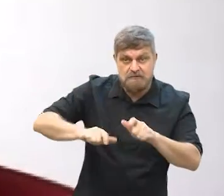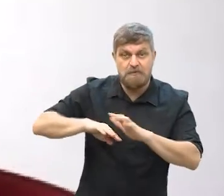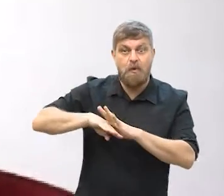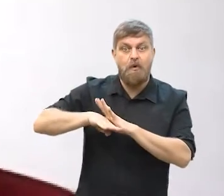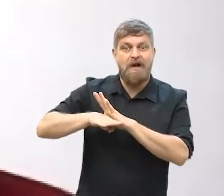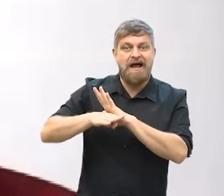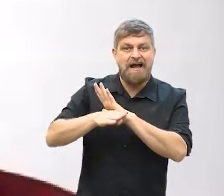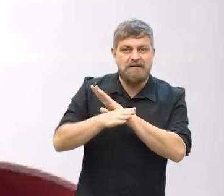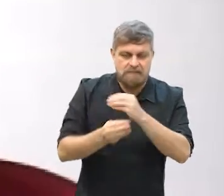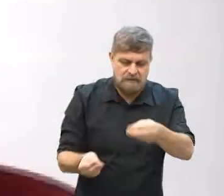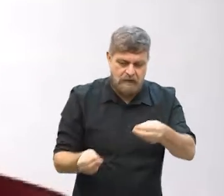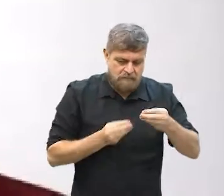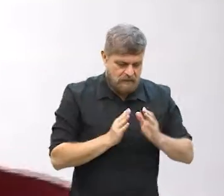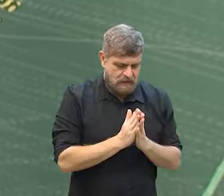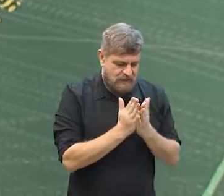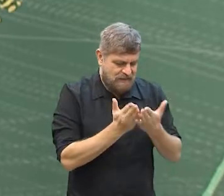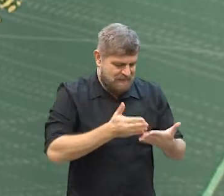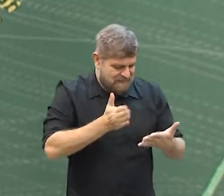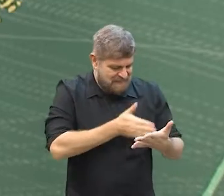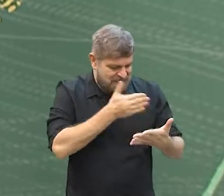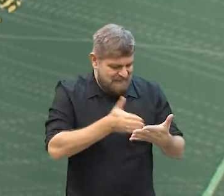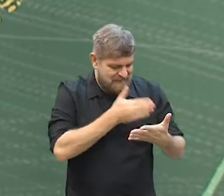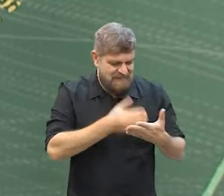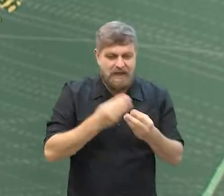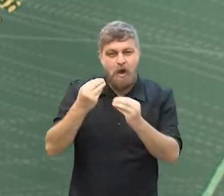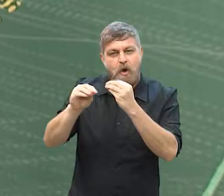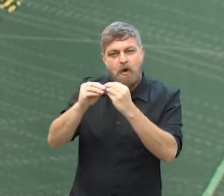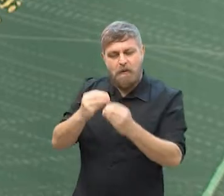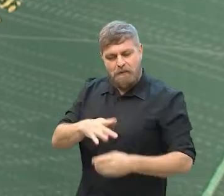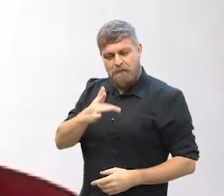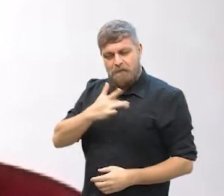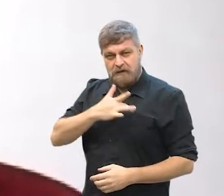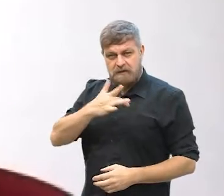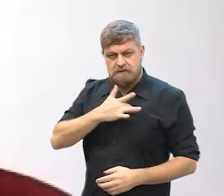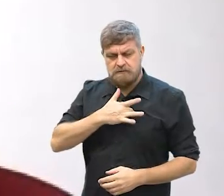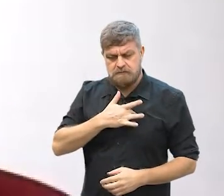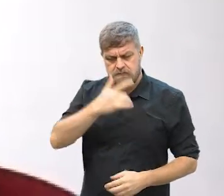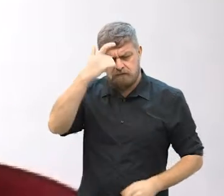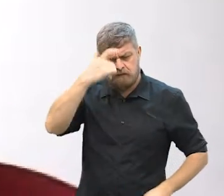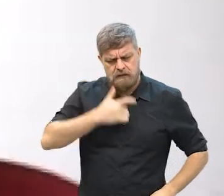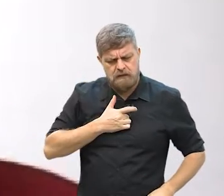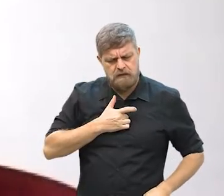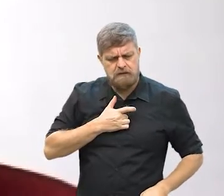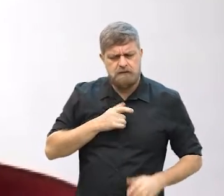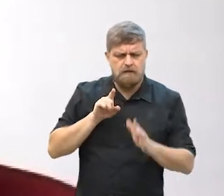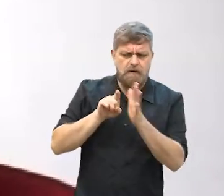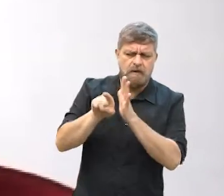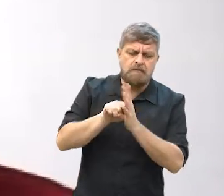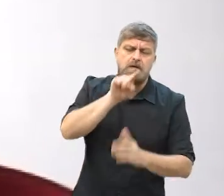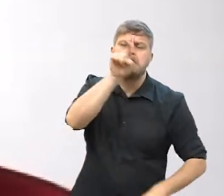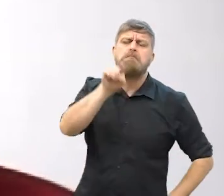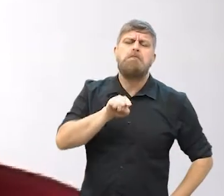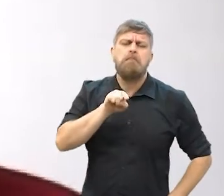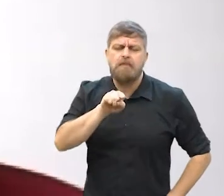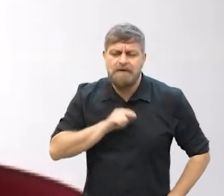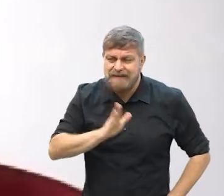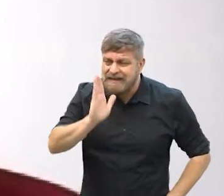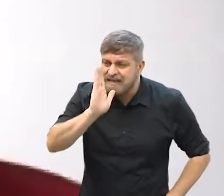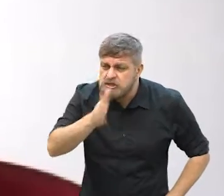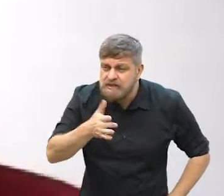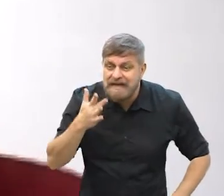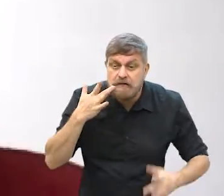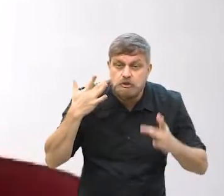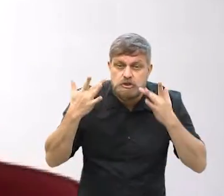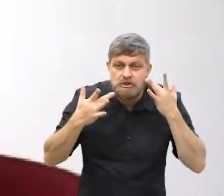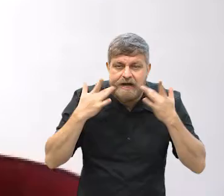bastante do Machado são os contos, as novelas, os romances. Aí eu cheguei e questionei os alunos, né? Alguém aqui já leu